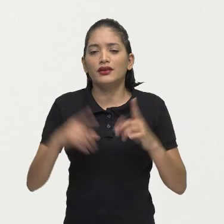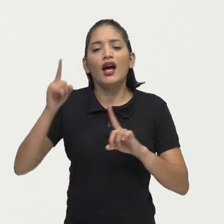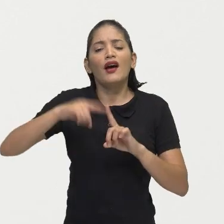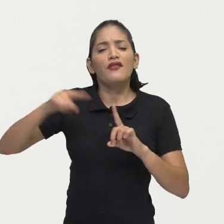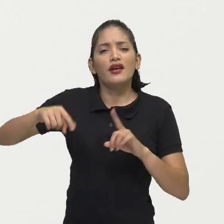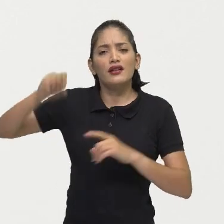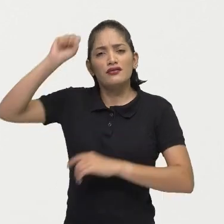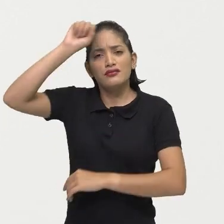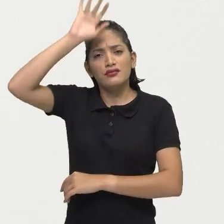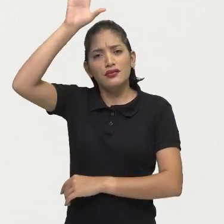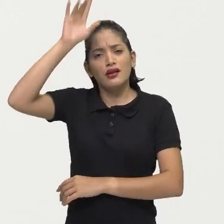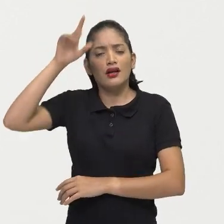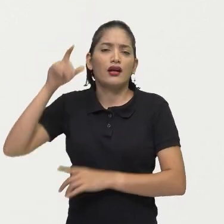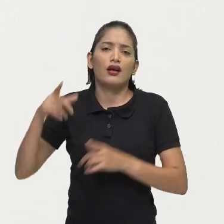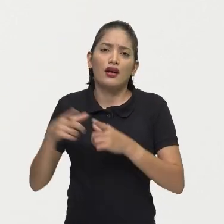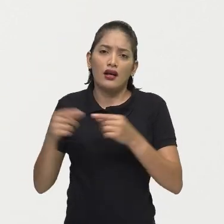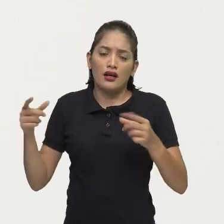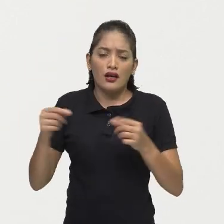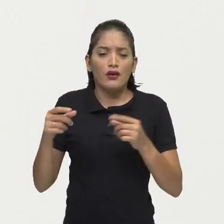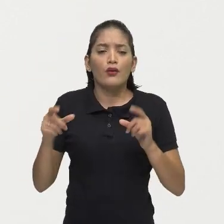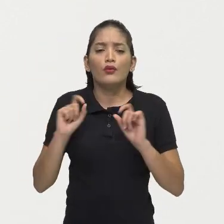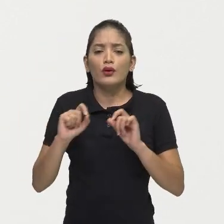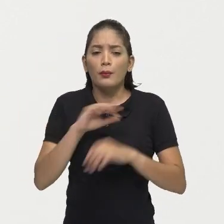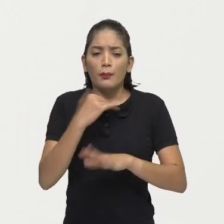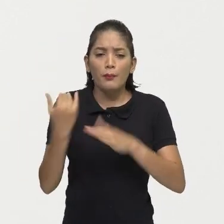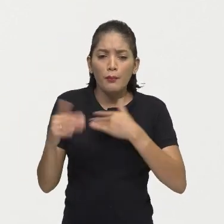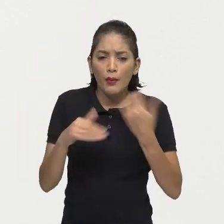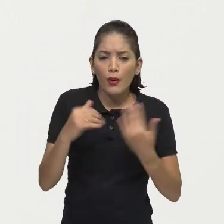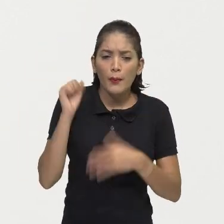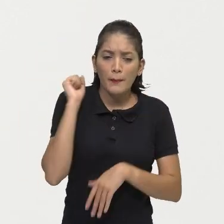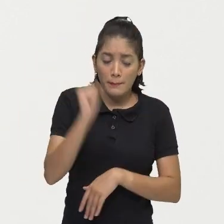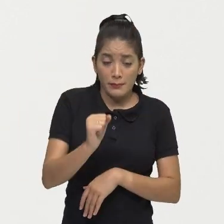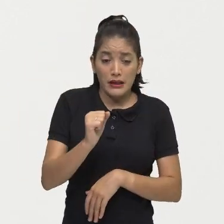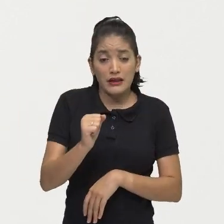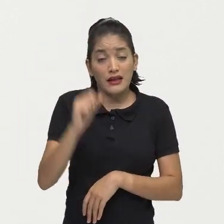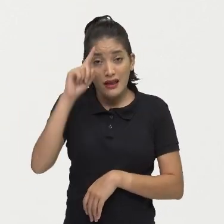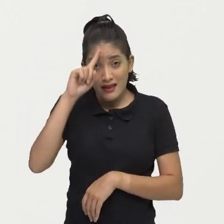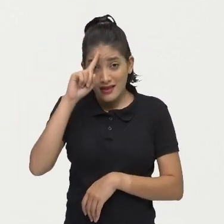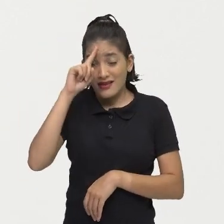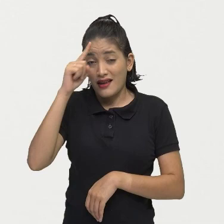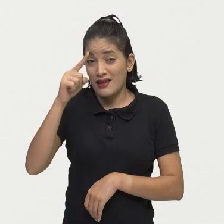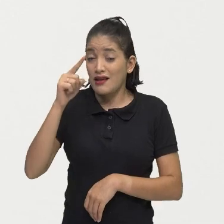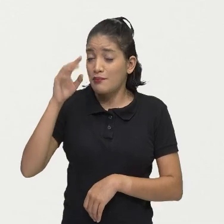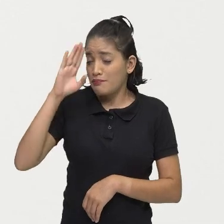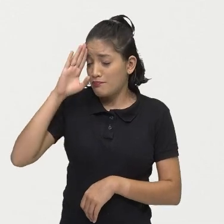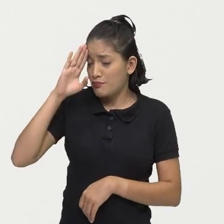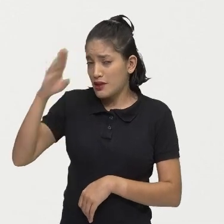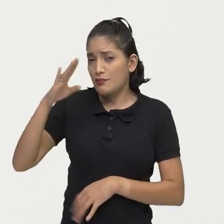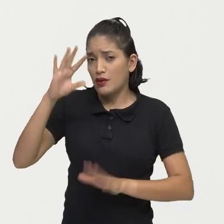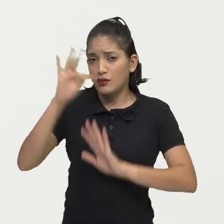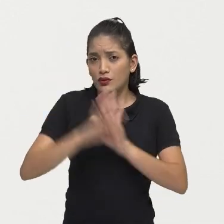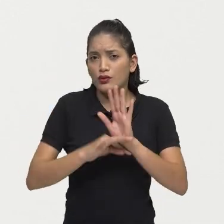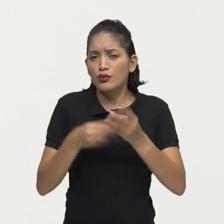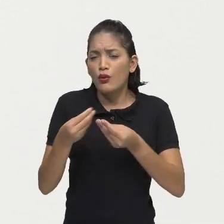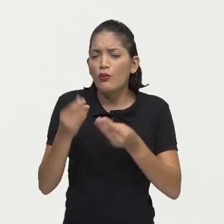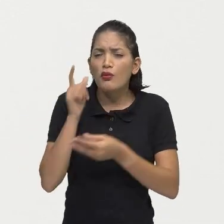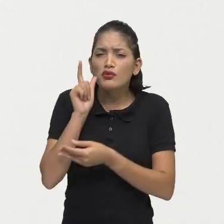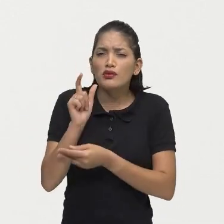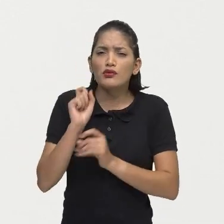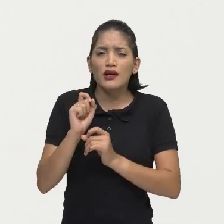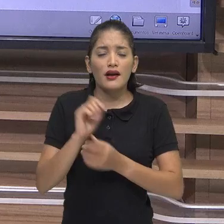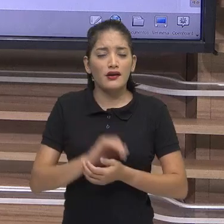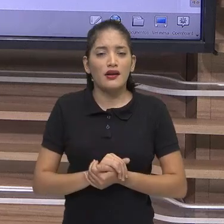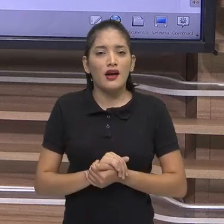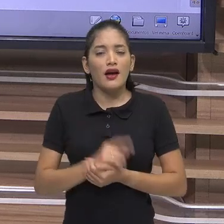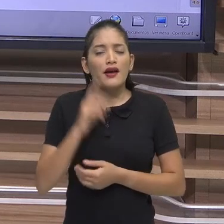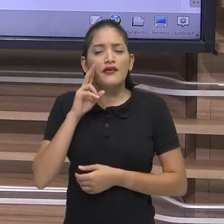de baleias que o Japão mata, né? É a ideia principal do texto. Como eu cheguei a essa resposta? Identificando